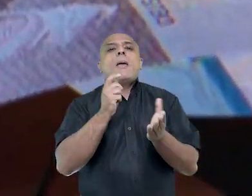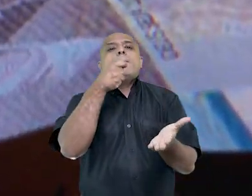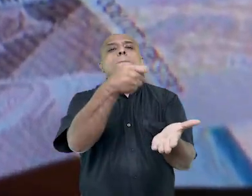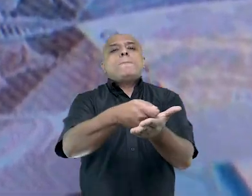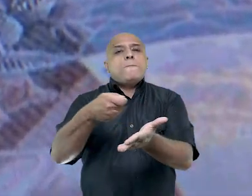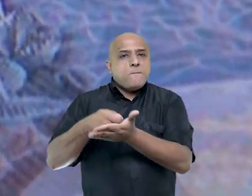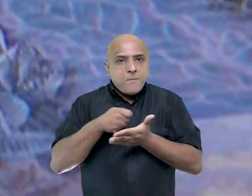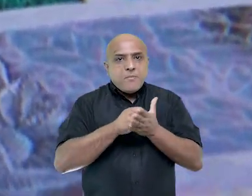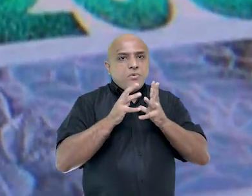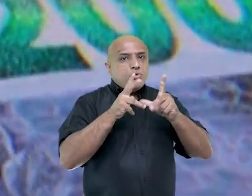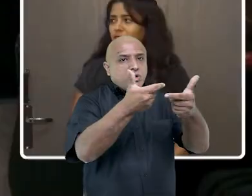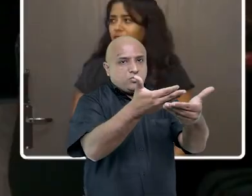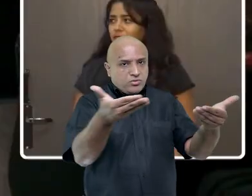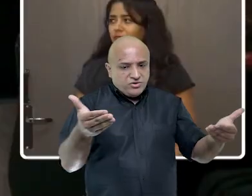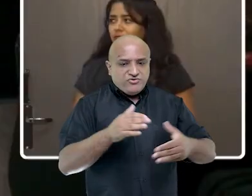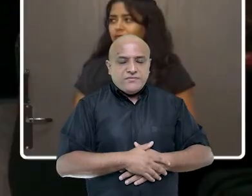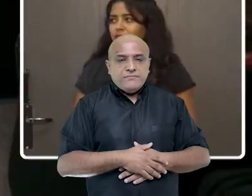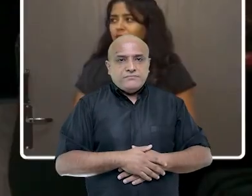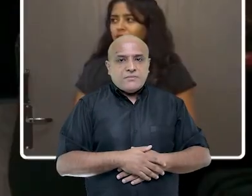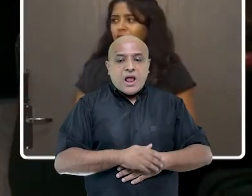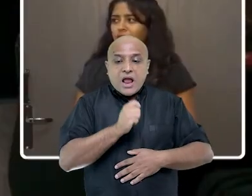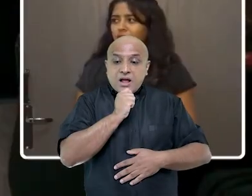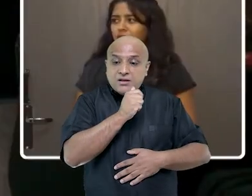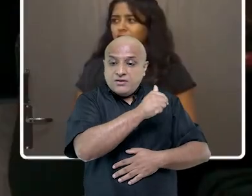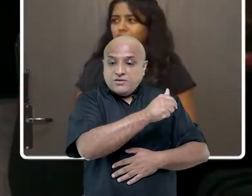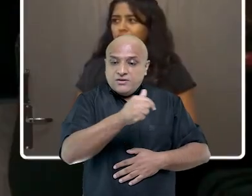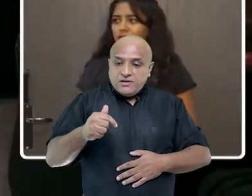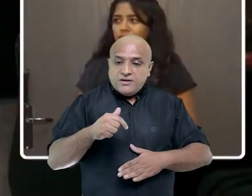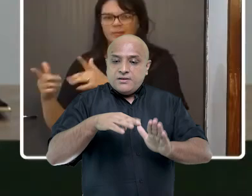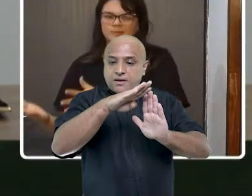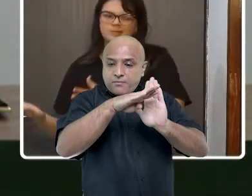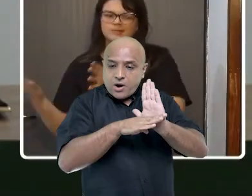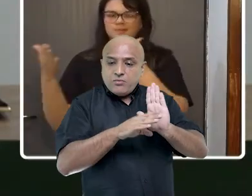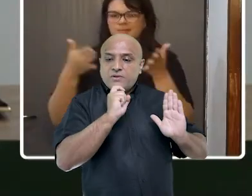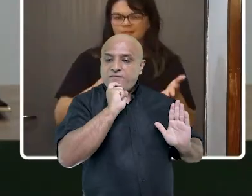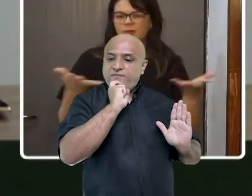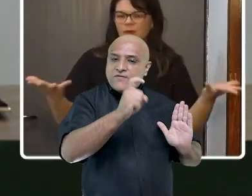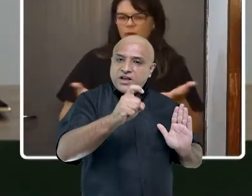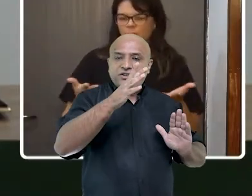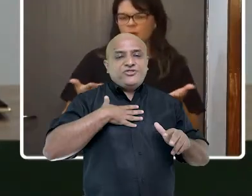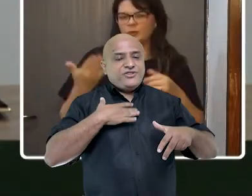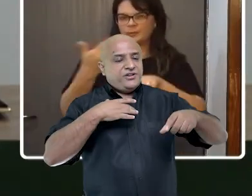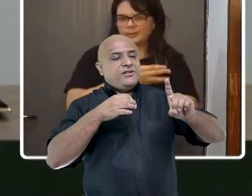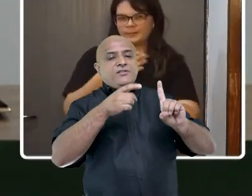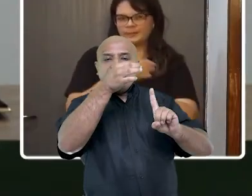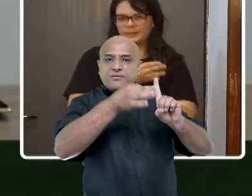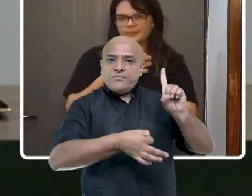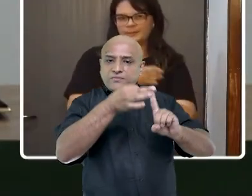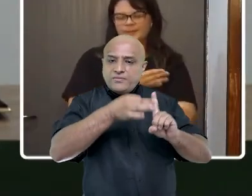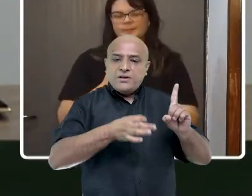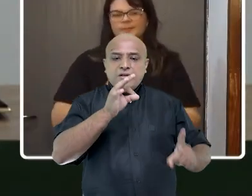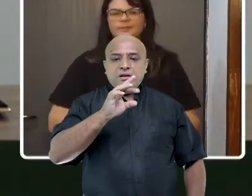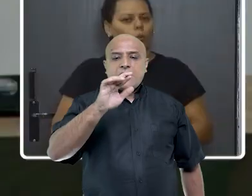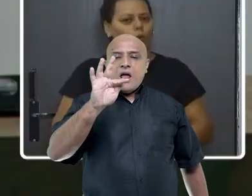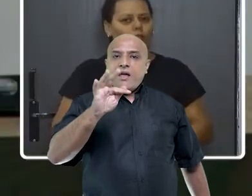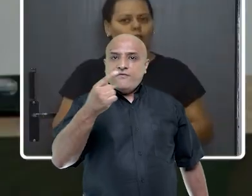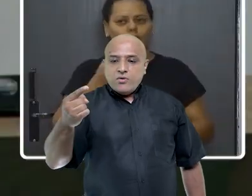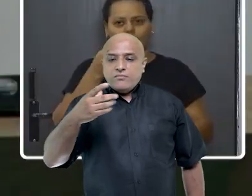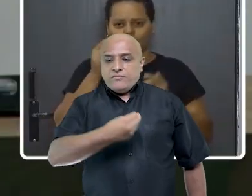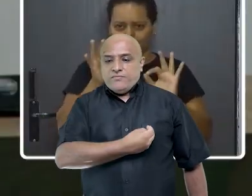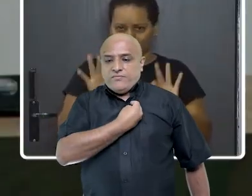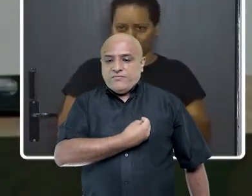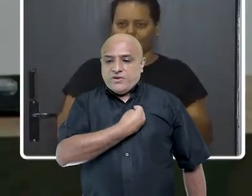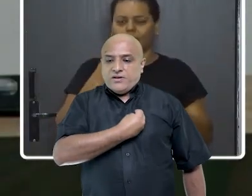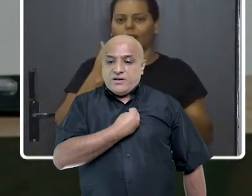por danos coletivos. Ainda durante a Semana da Pauta Verde, desembargadores do TRF1 marcaram presença